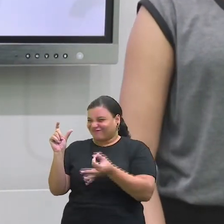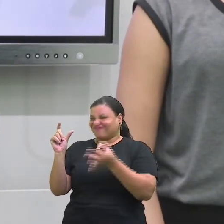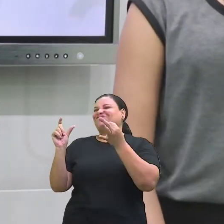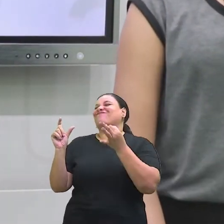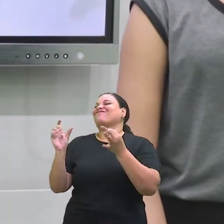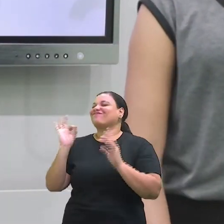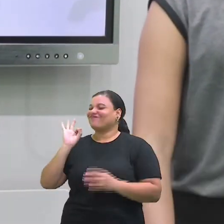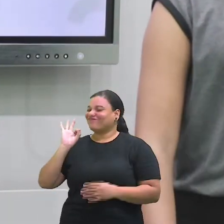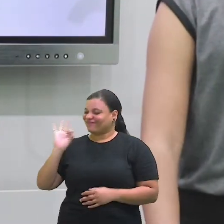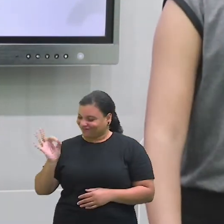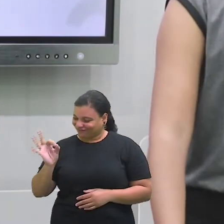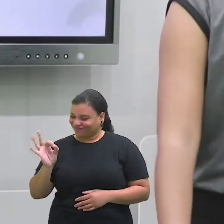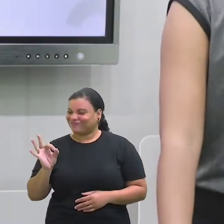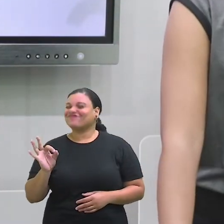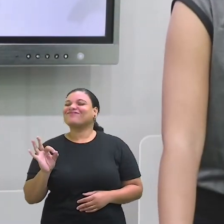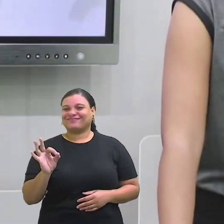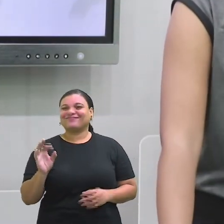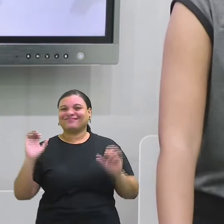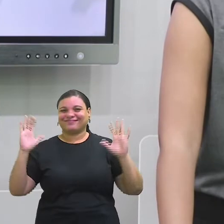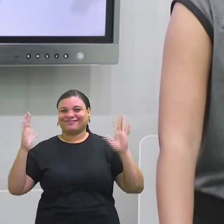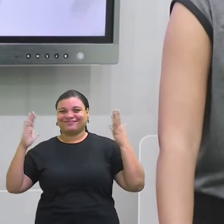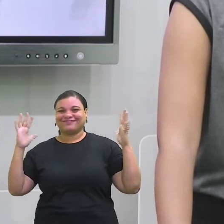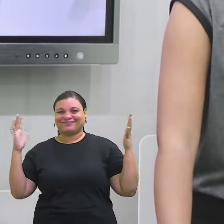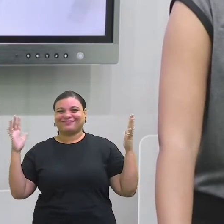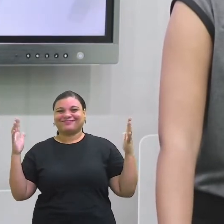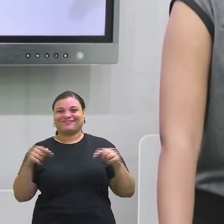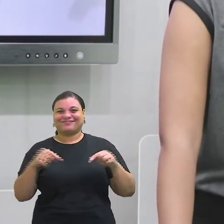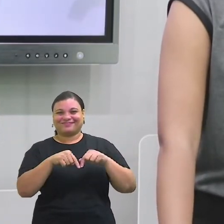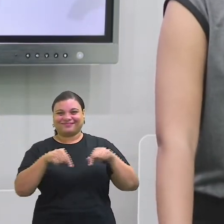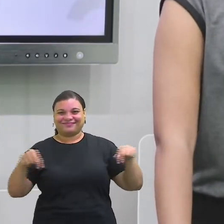Correta! É isso aí, Nicole, meus parabéns!